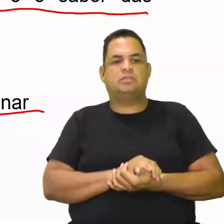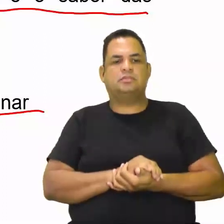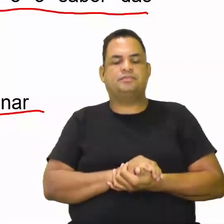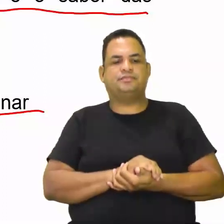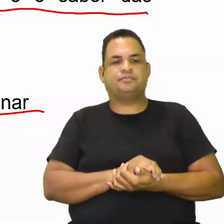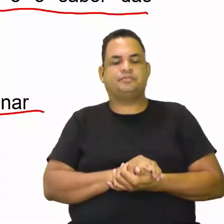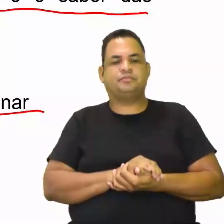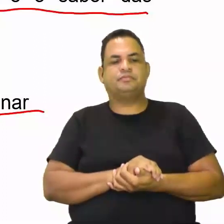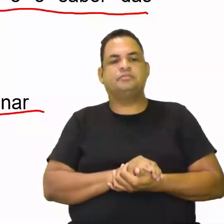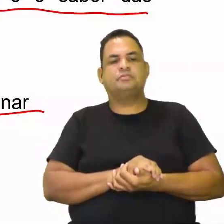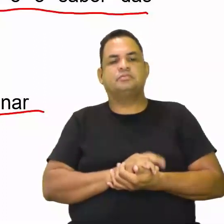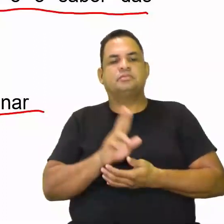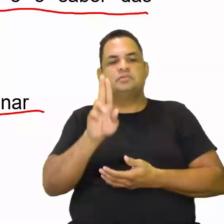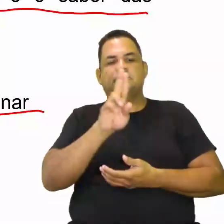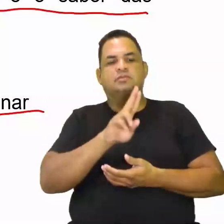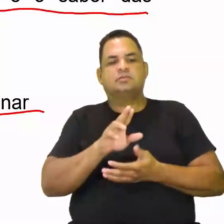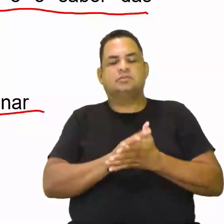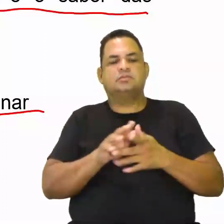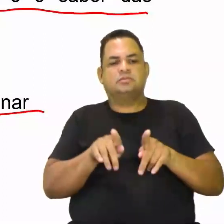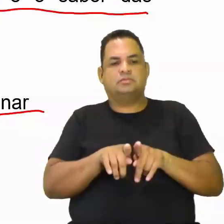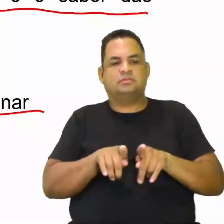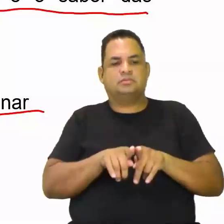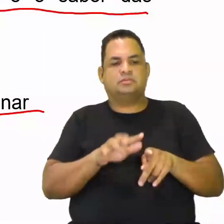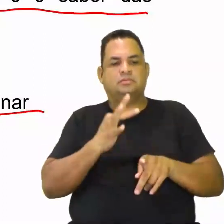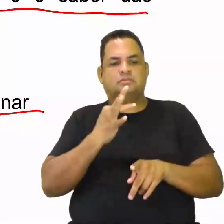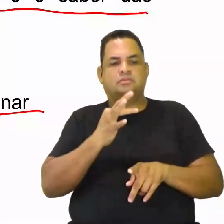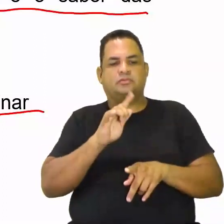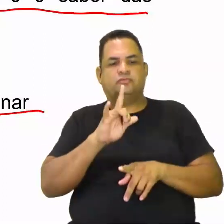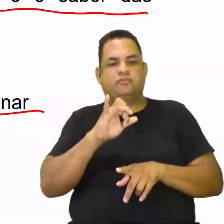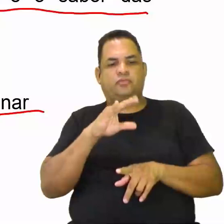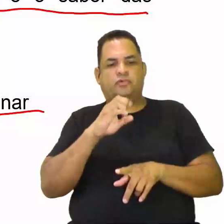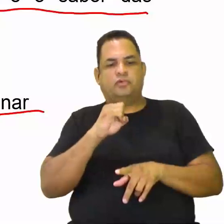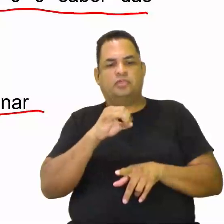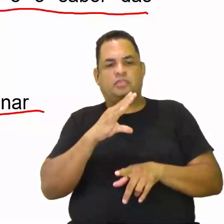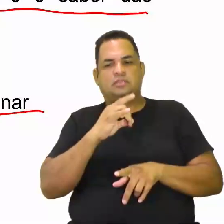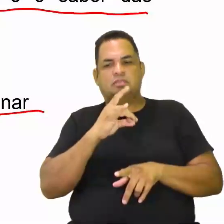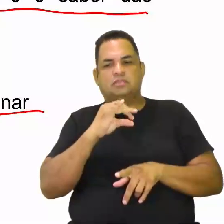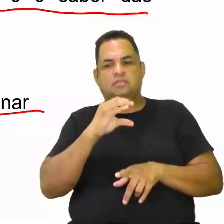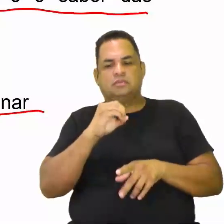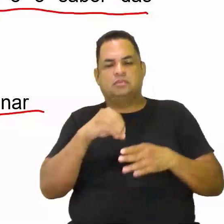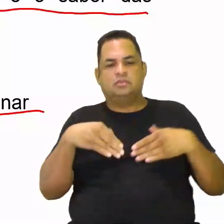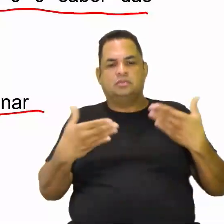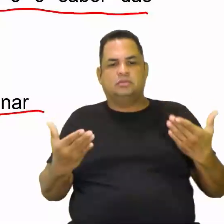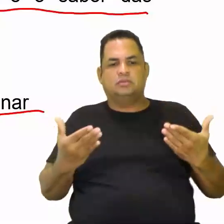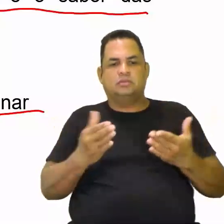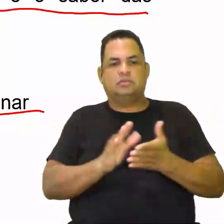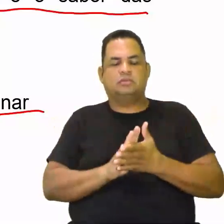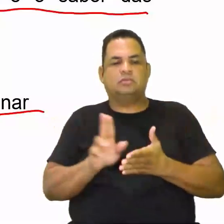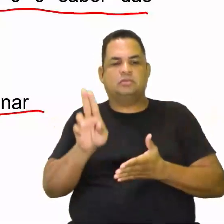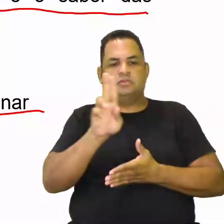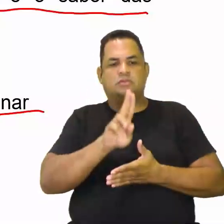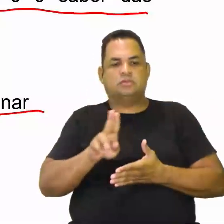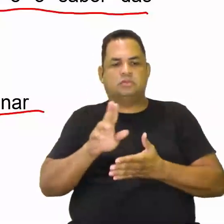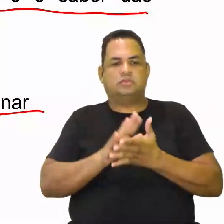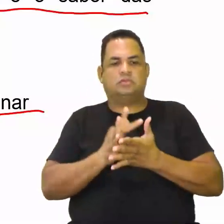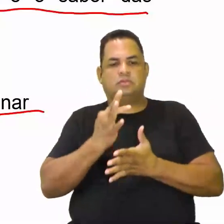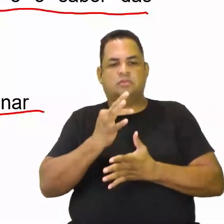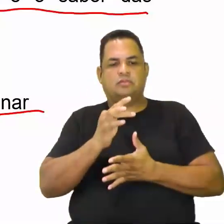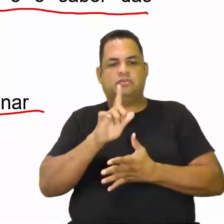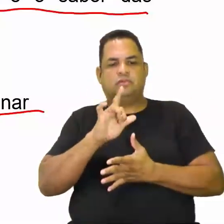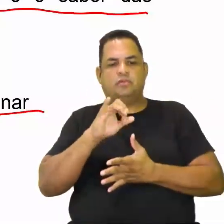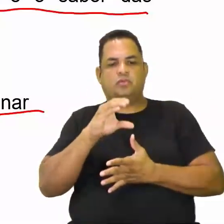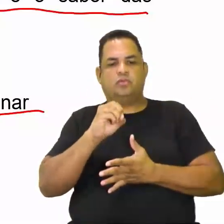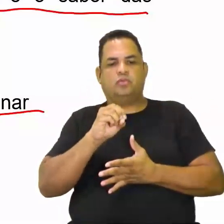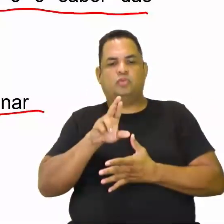da desinfecção, utilizamos também a denominada fluoretação, que você aplica o flúor